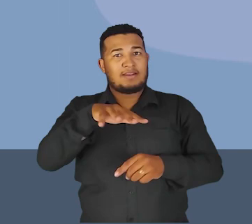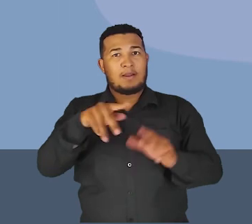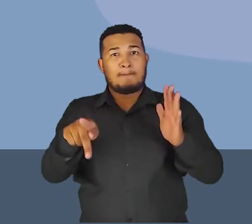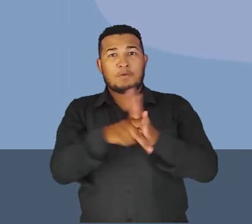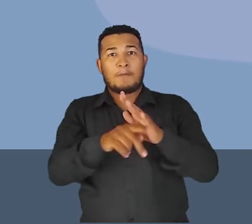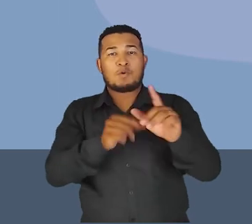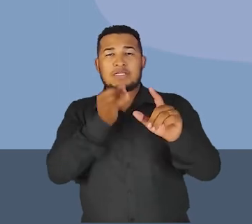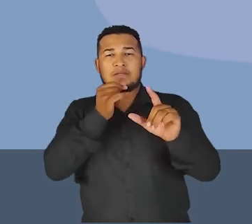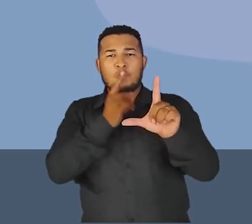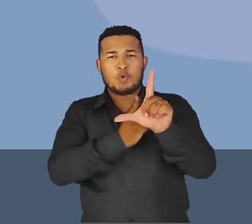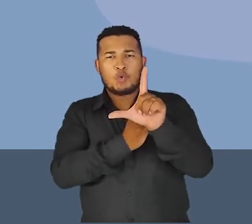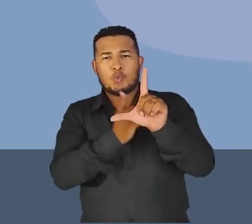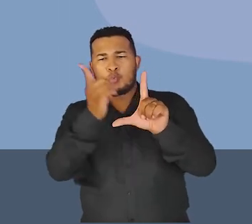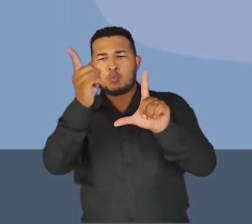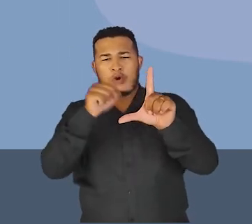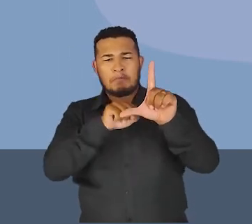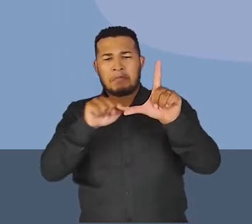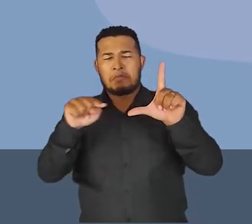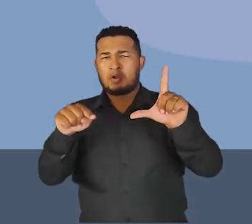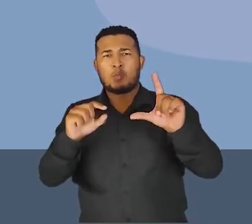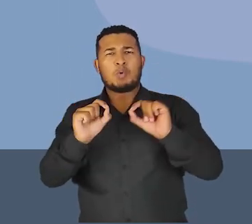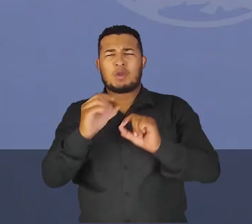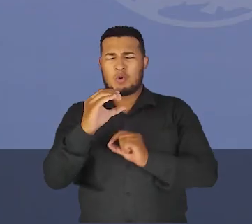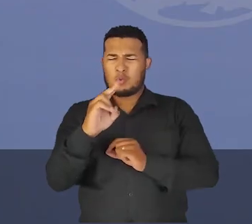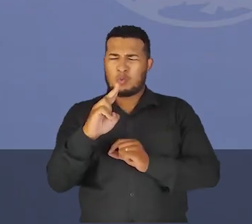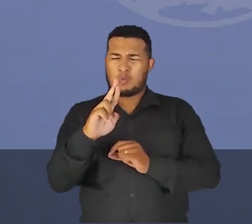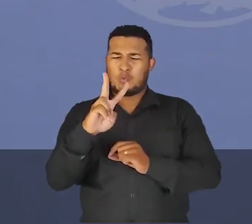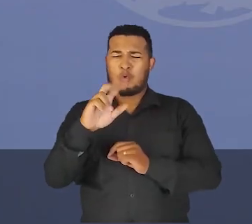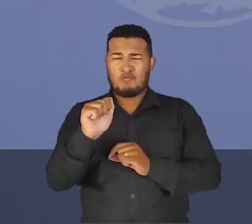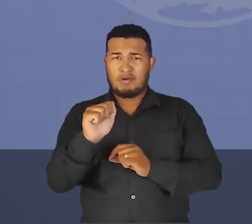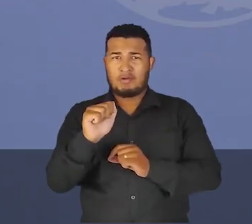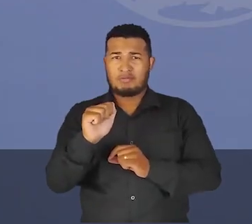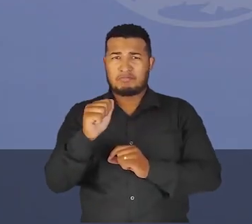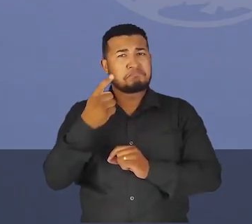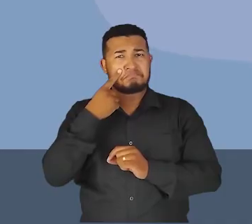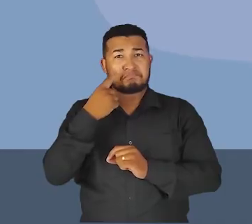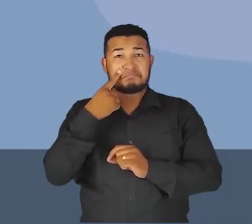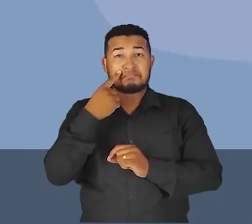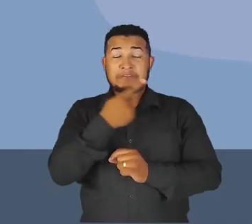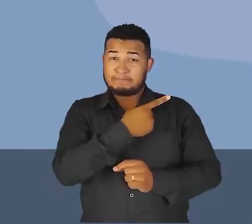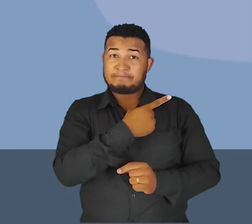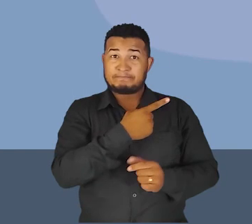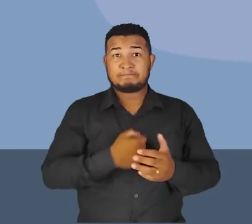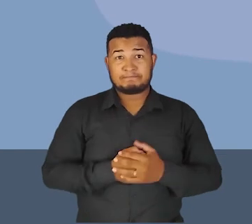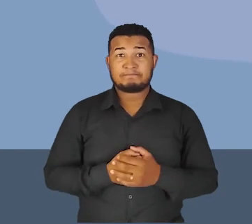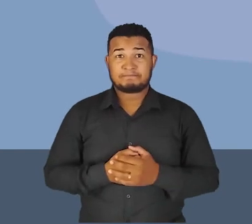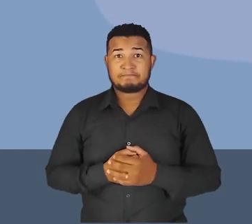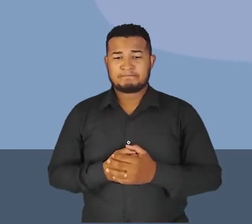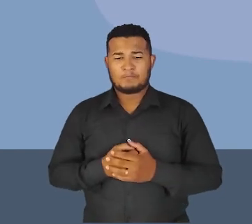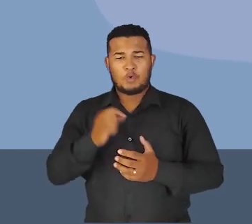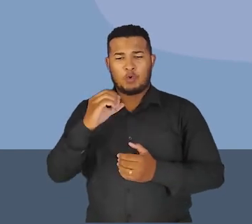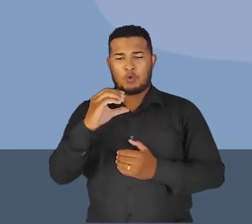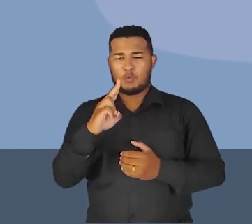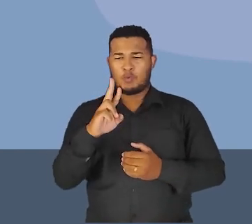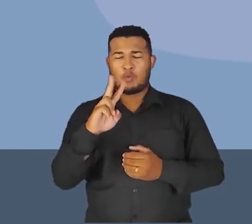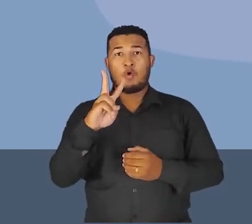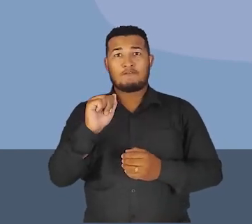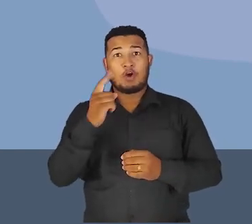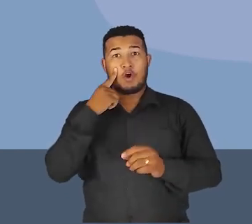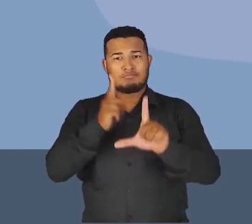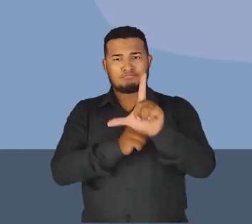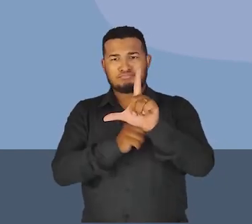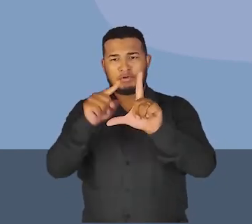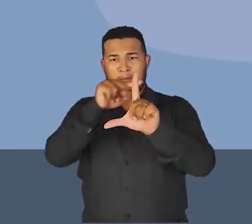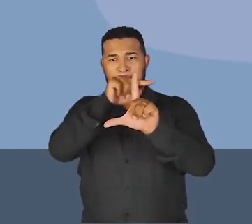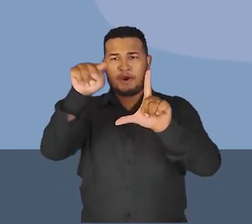embaixo da curva. Aí você fala assim, não entendi o que é curva. Olha lá, volta lá no slide. Olha o que é curva. Olha, está